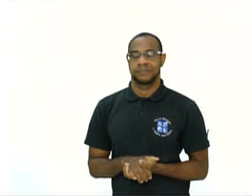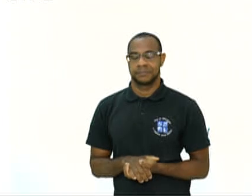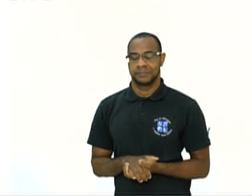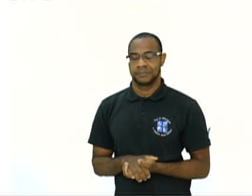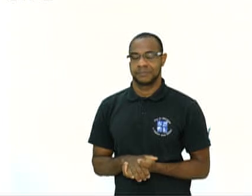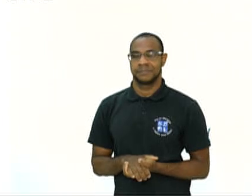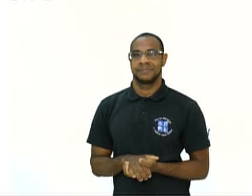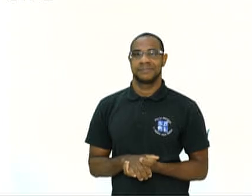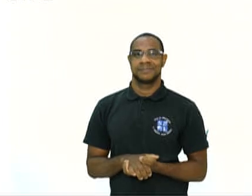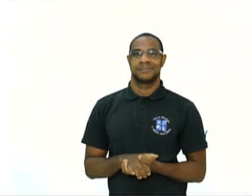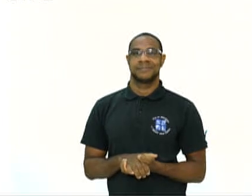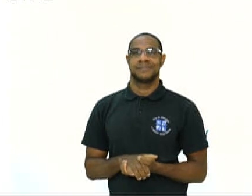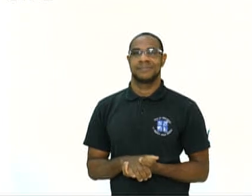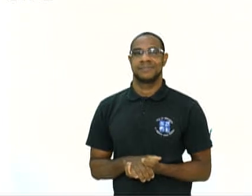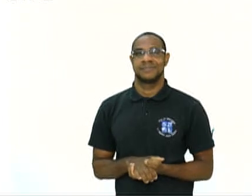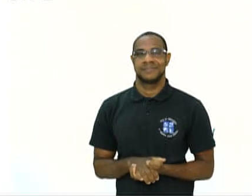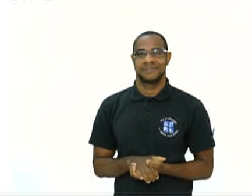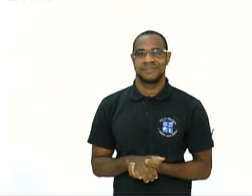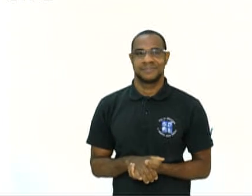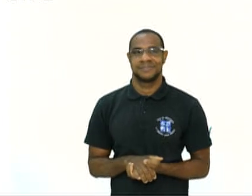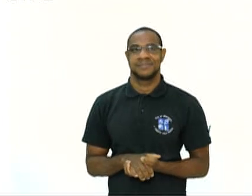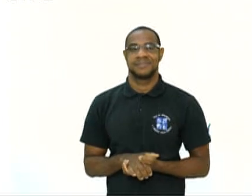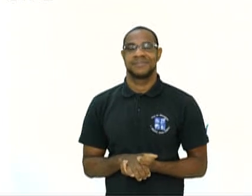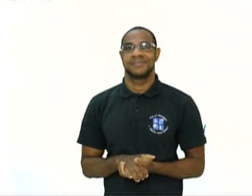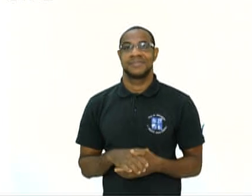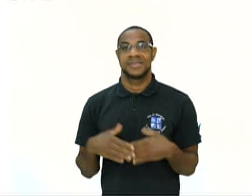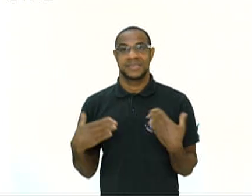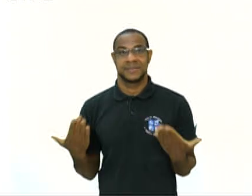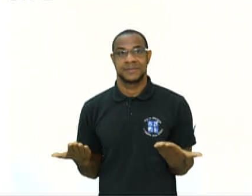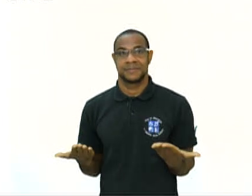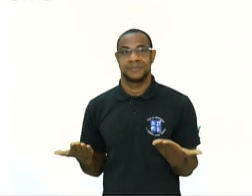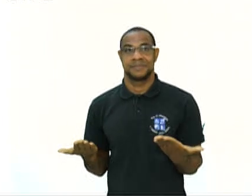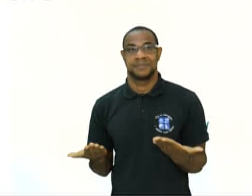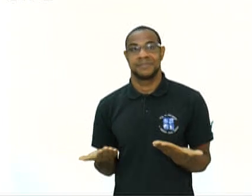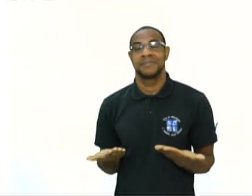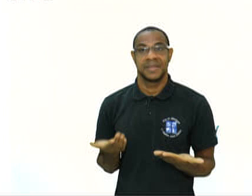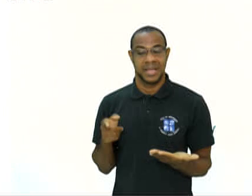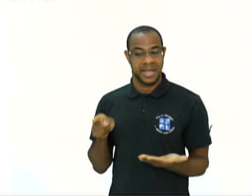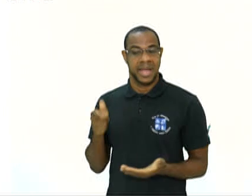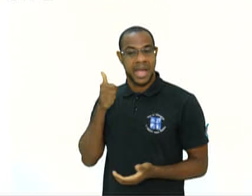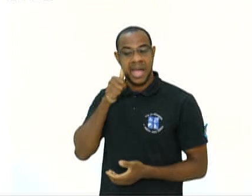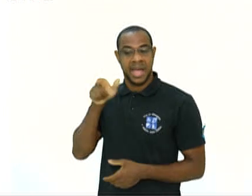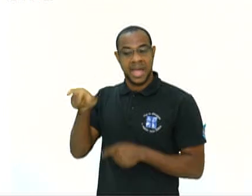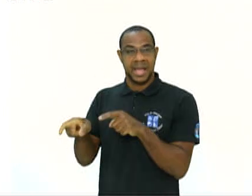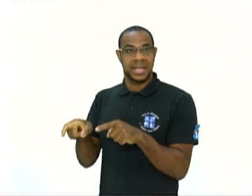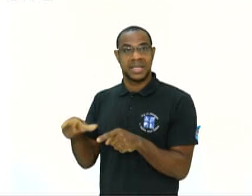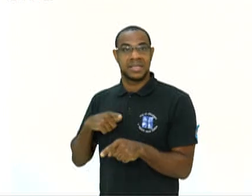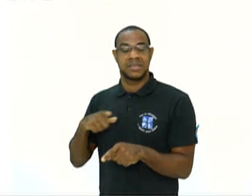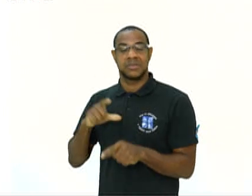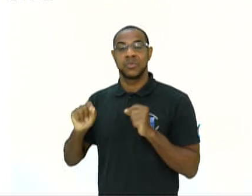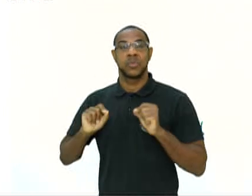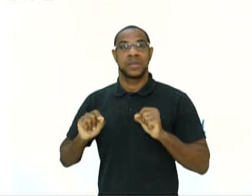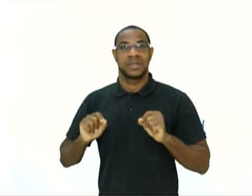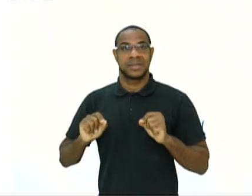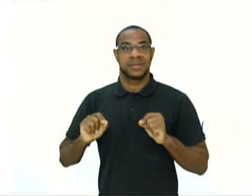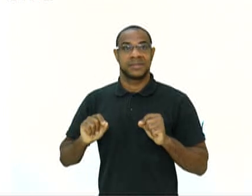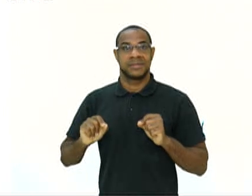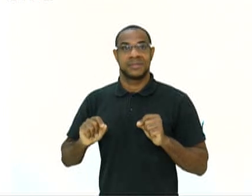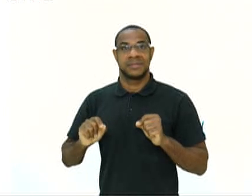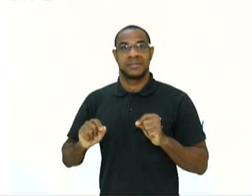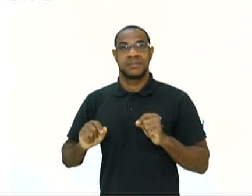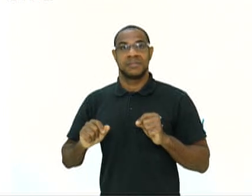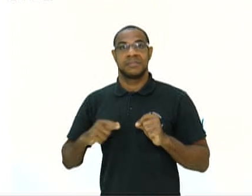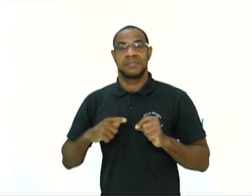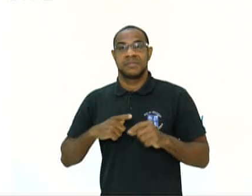2019, at the age of 98. Então, a Ruth de Souza, ela participava do